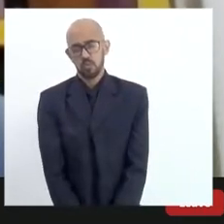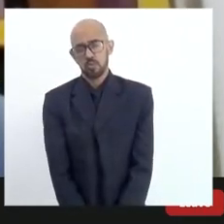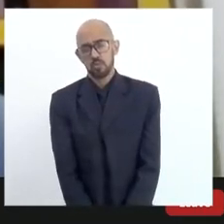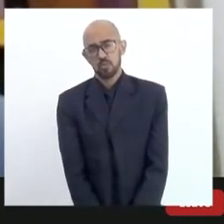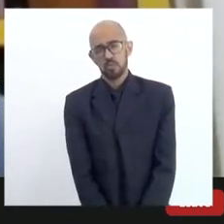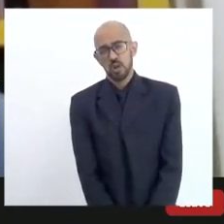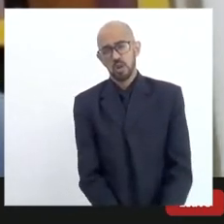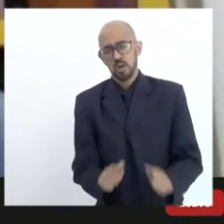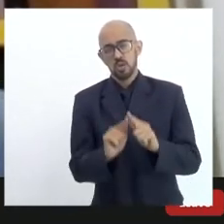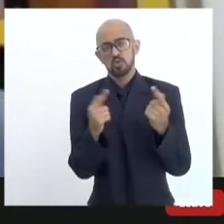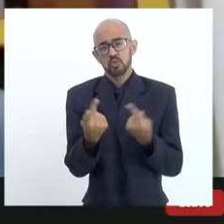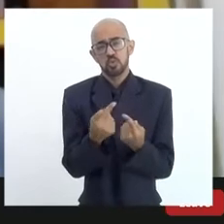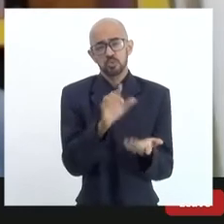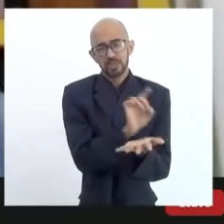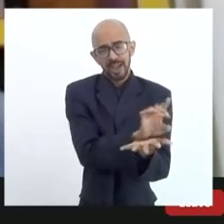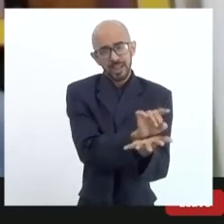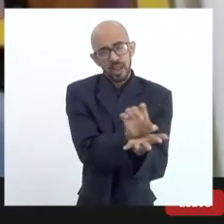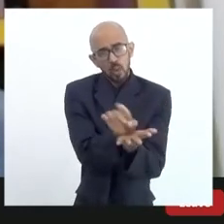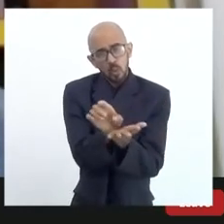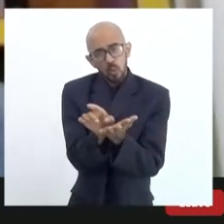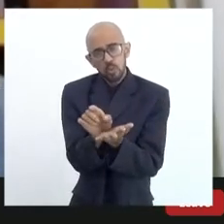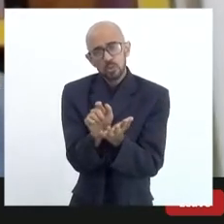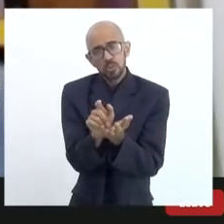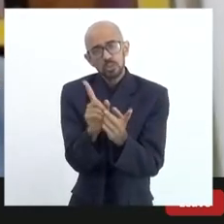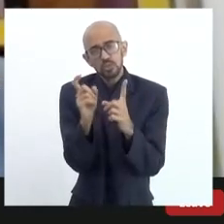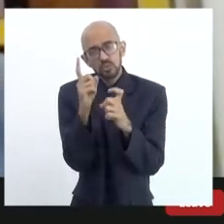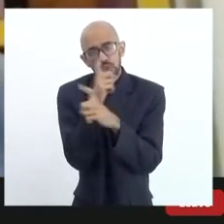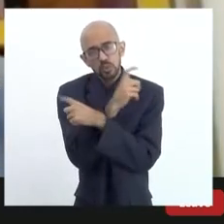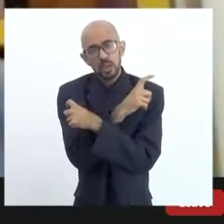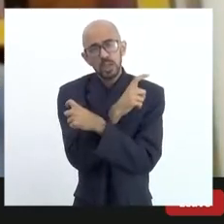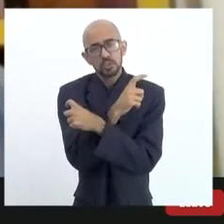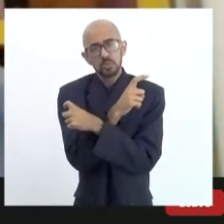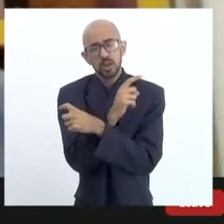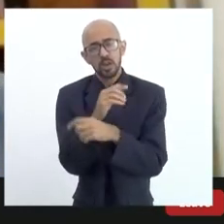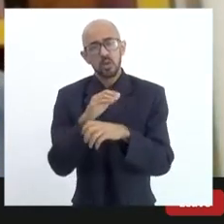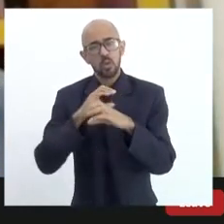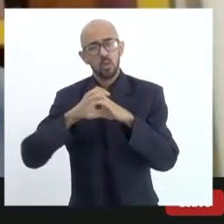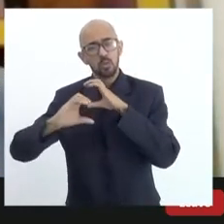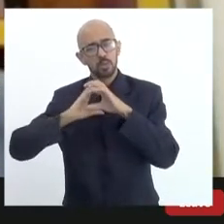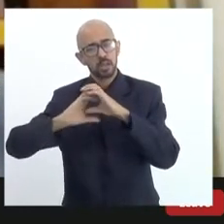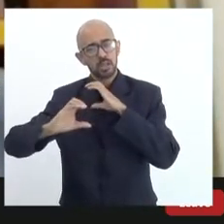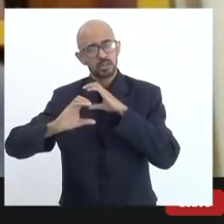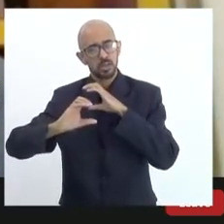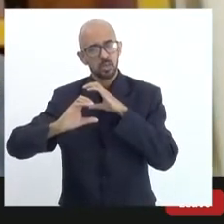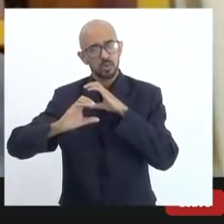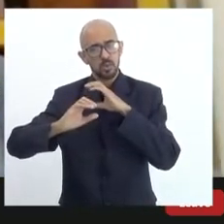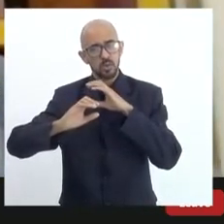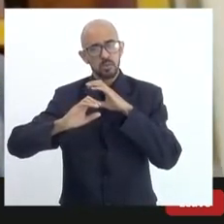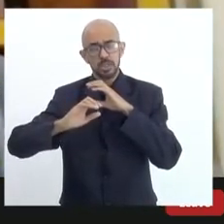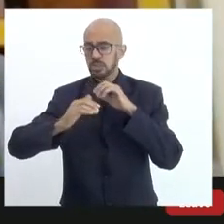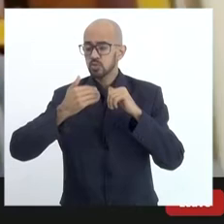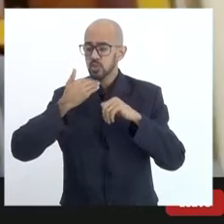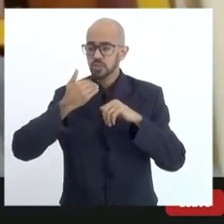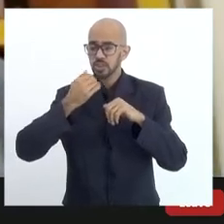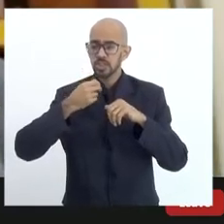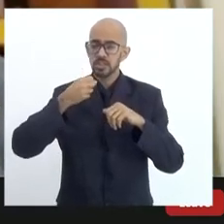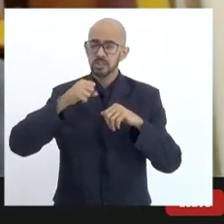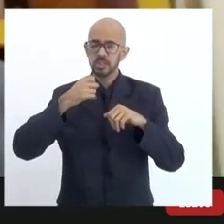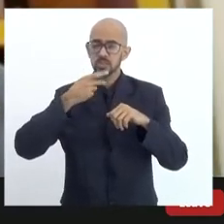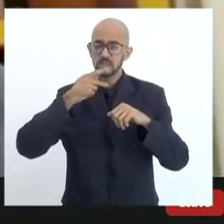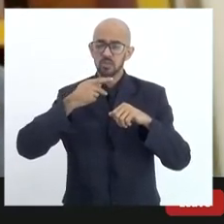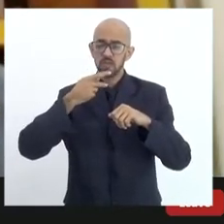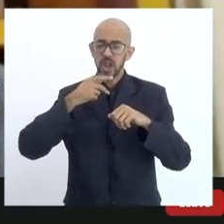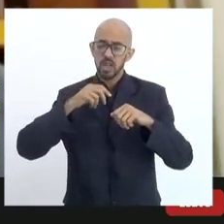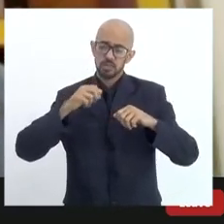Esses grupos têm tido dificuldade de dialogar com alguma dessas lideranças, ela só diz que ela não faz. Mas não adianta você dizer que não faz se no seu seminário você ensina a